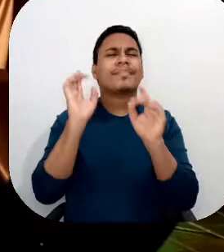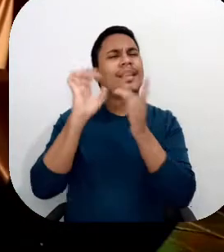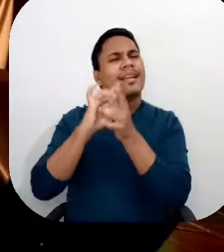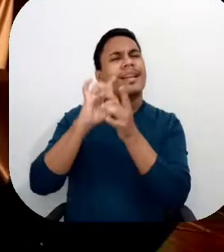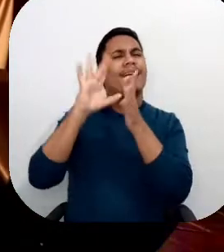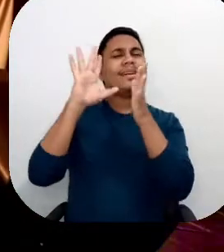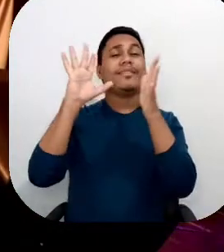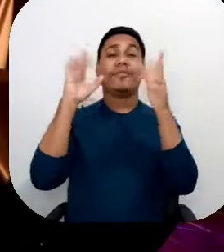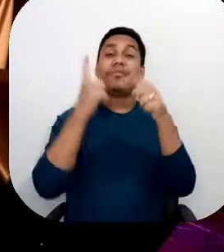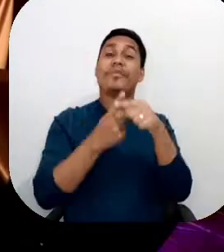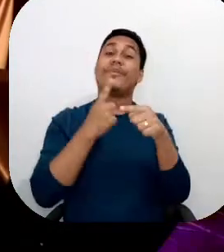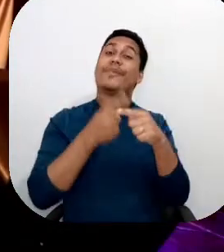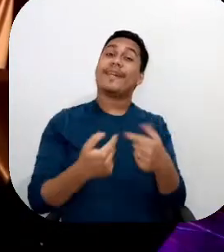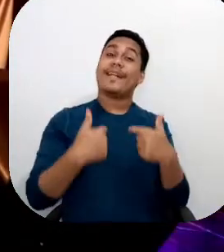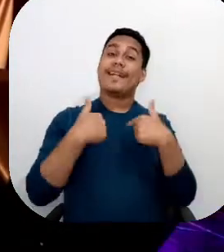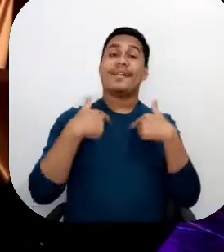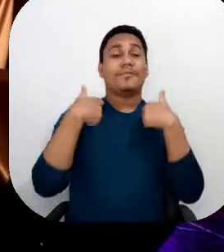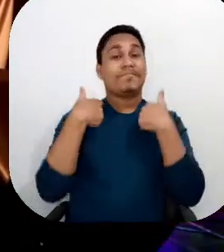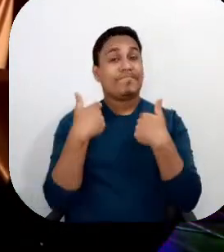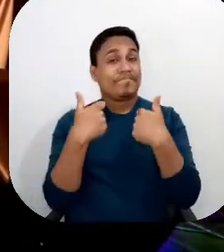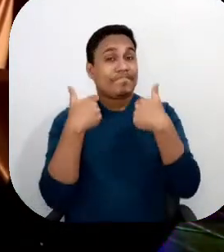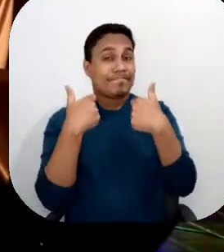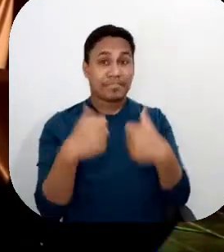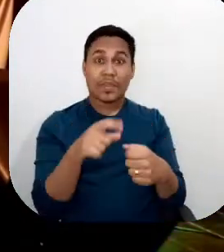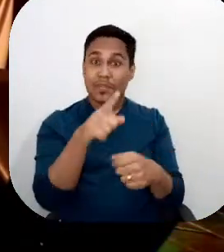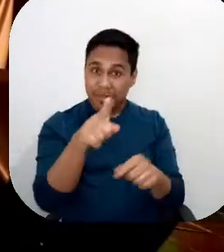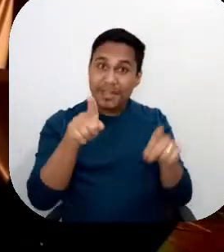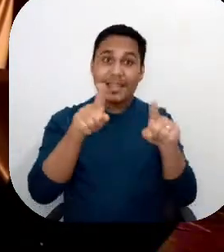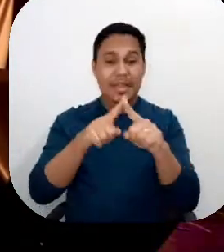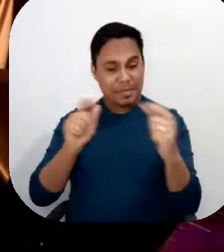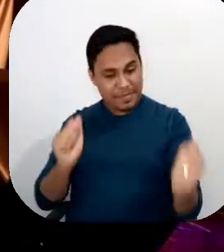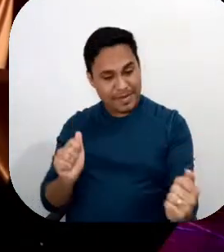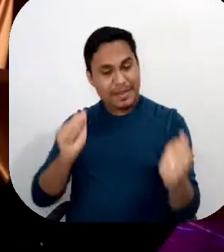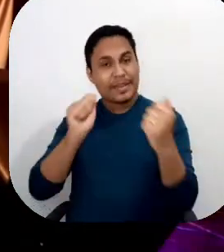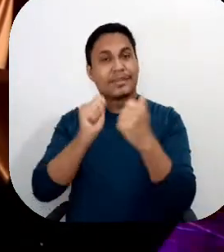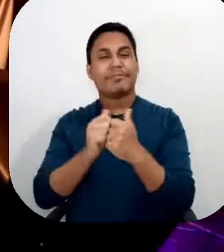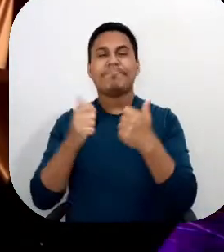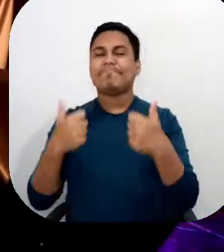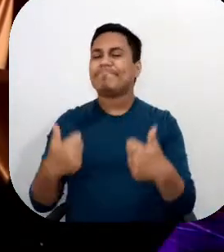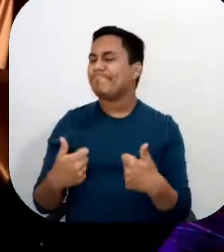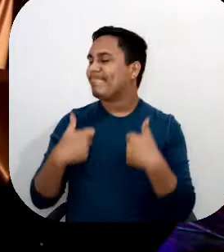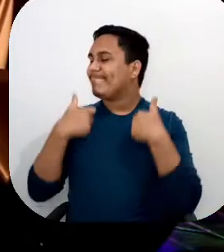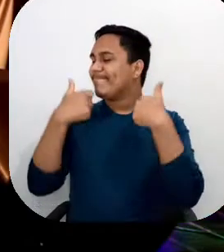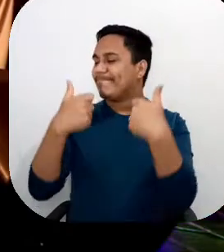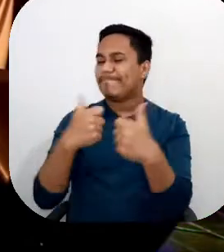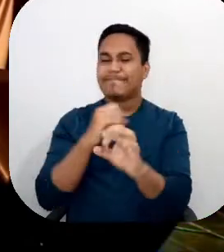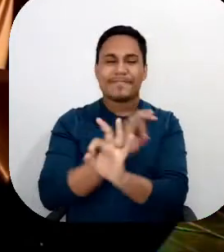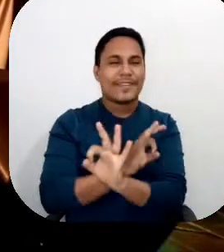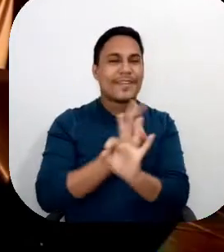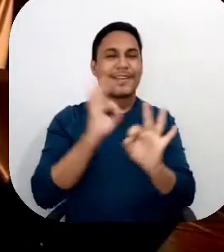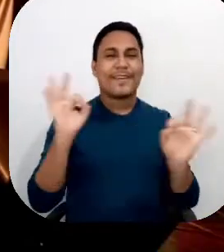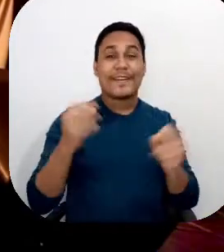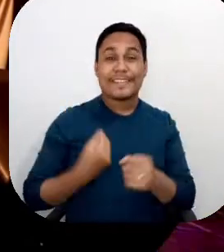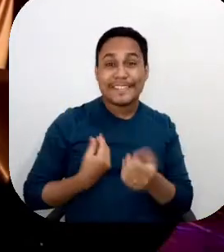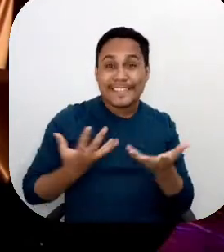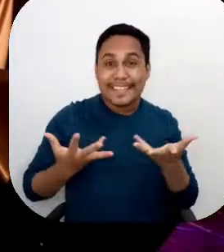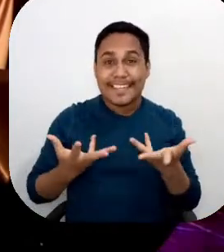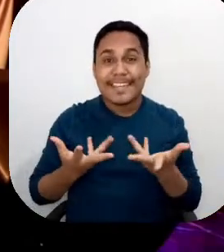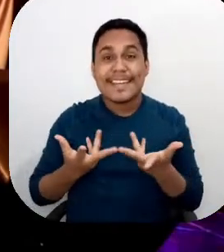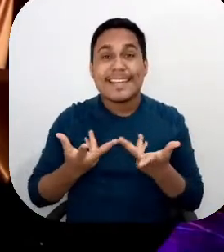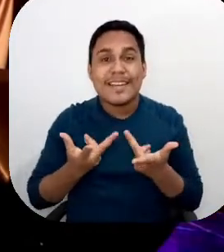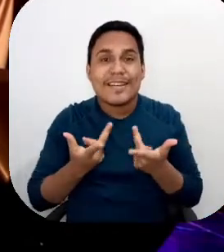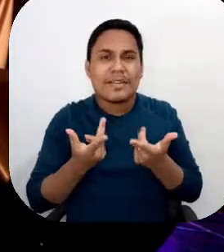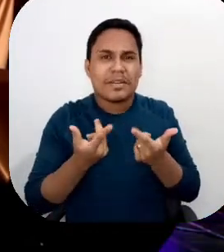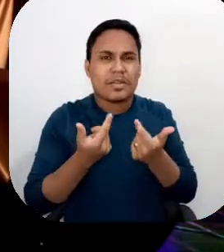Eu tô bem, tô bem, tô bem. Você também tá bem, estamos bem.